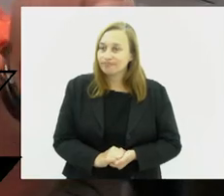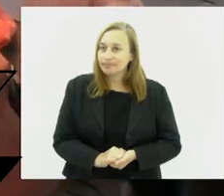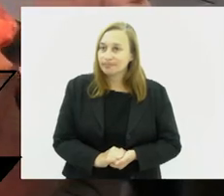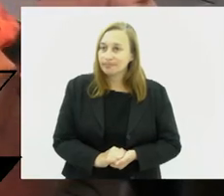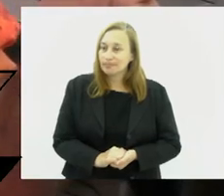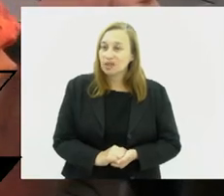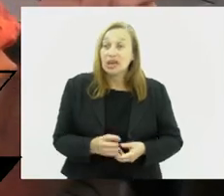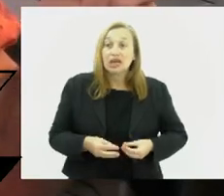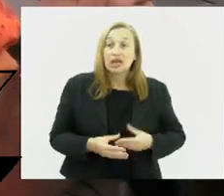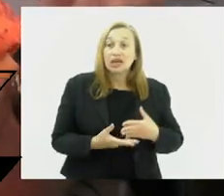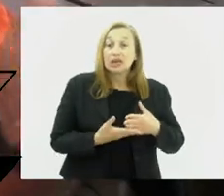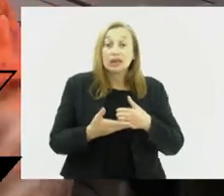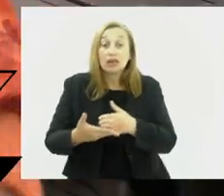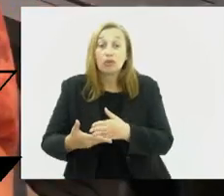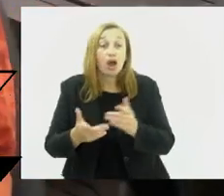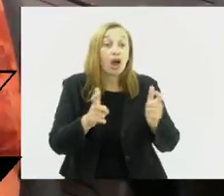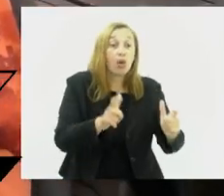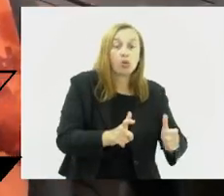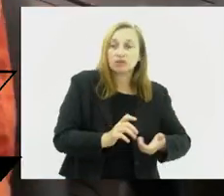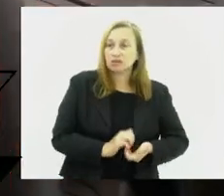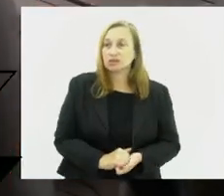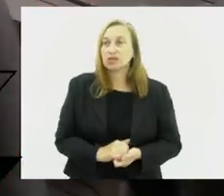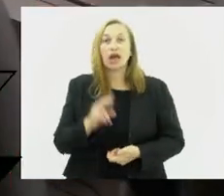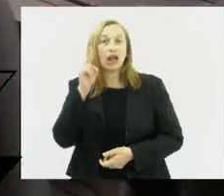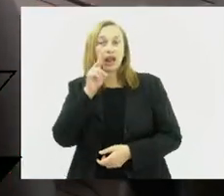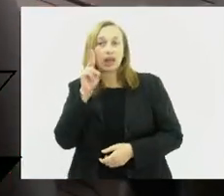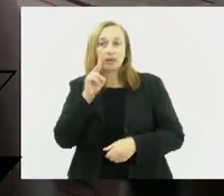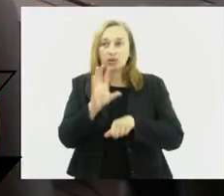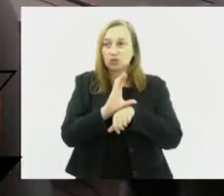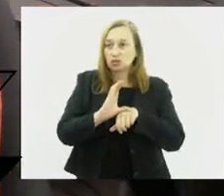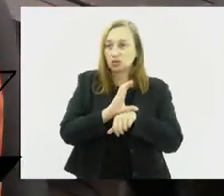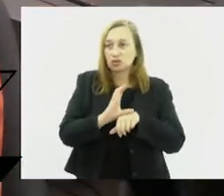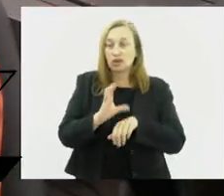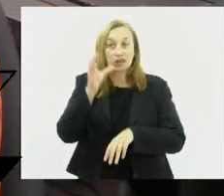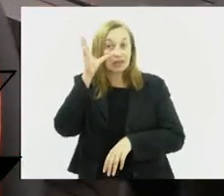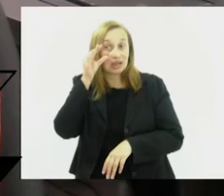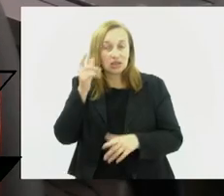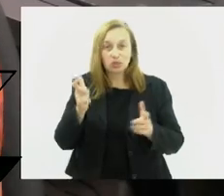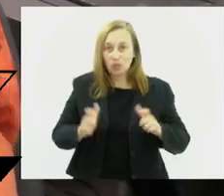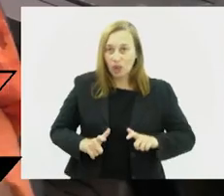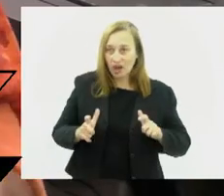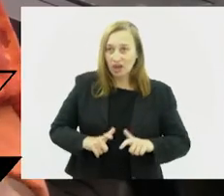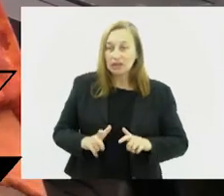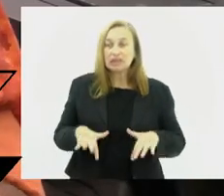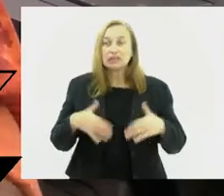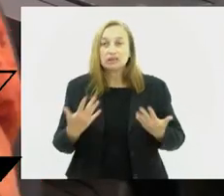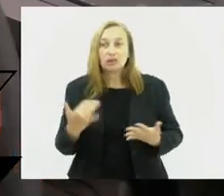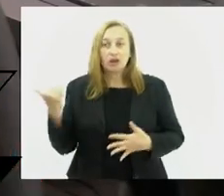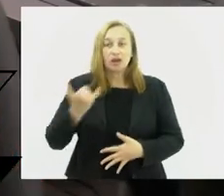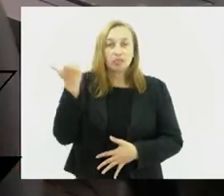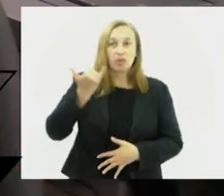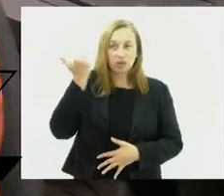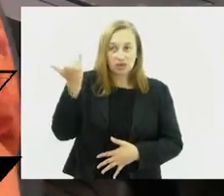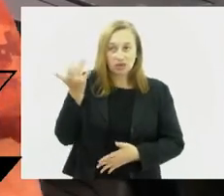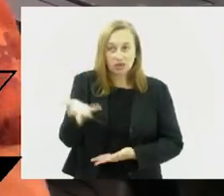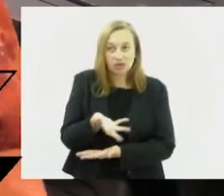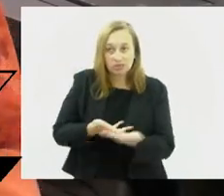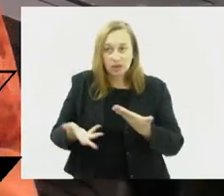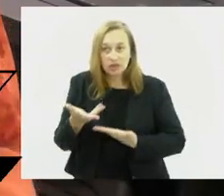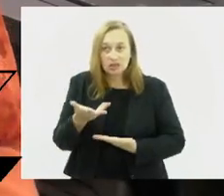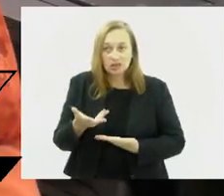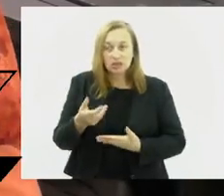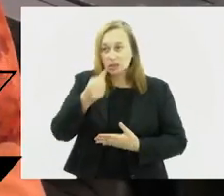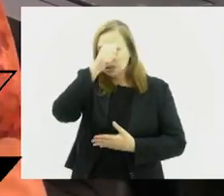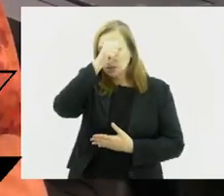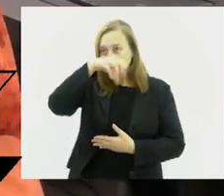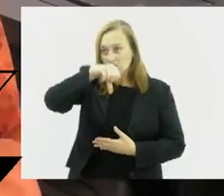Levo para onde? Lembrando, de acordo com a Constituição, isso é um assunto de interesse local. Então, a importância da participação dos 92